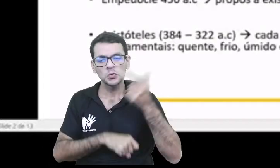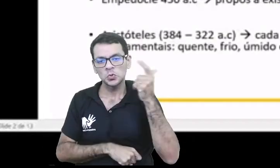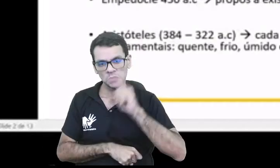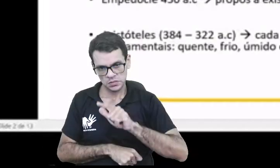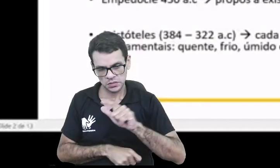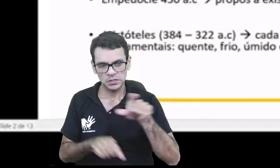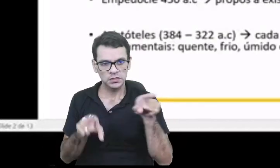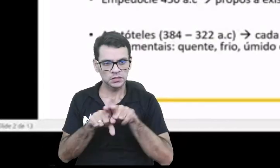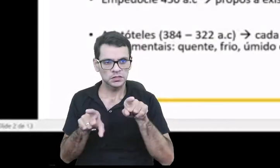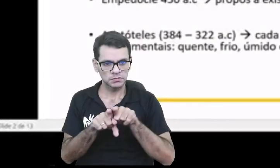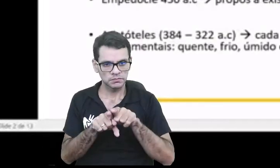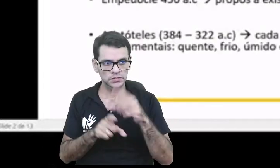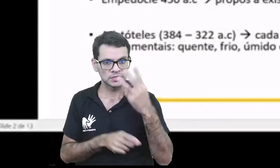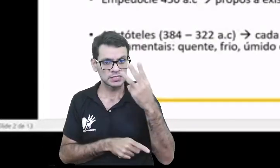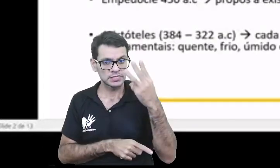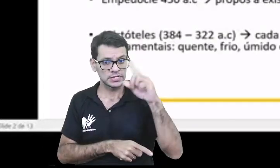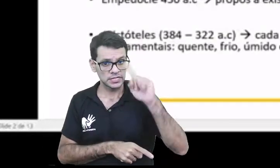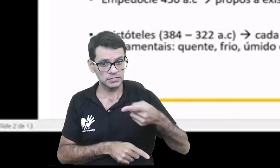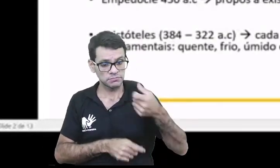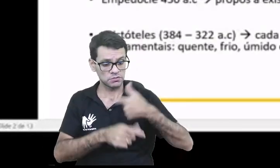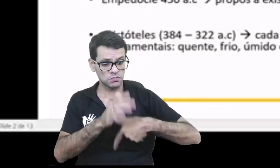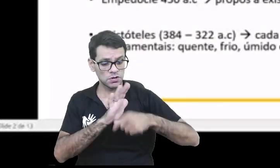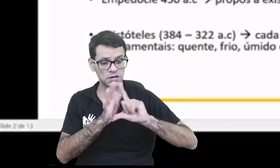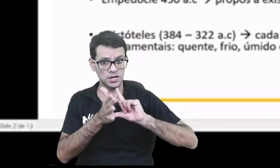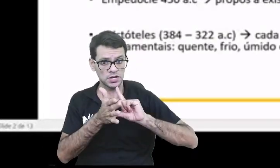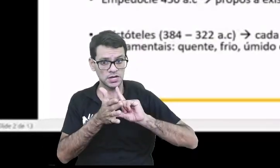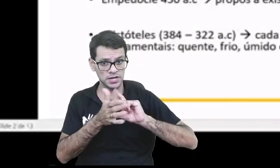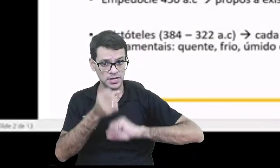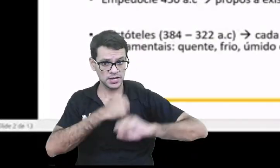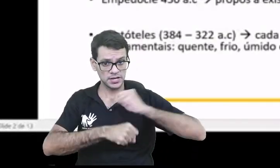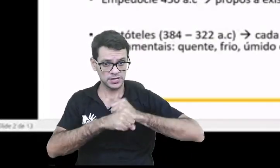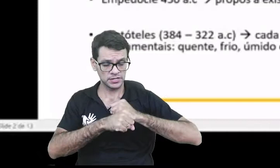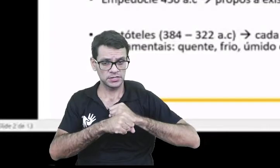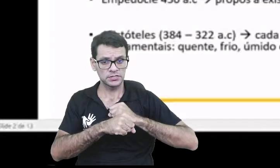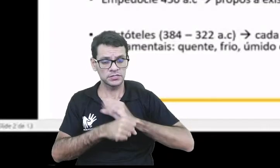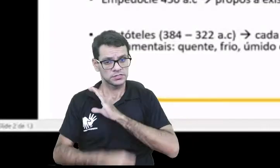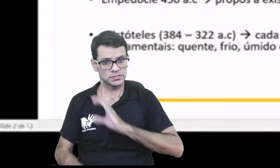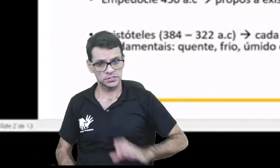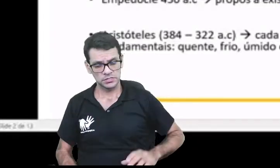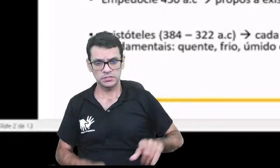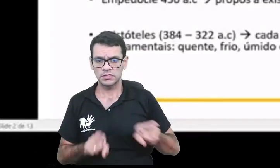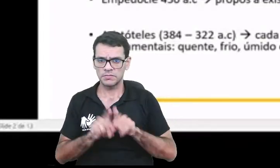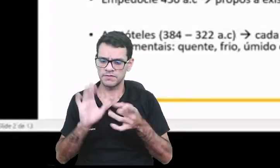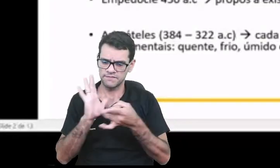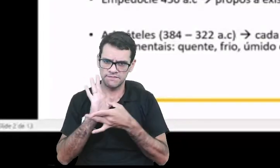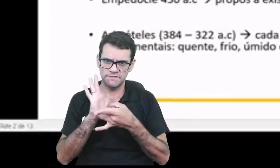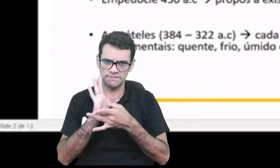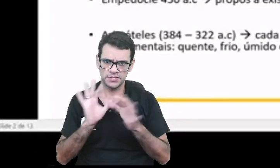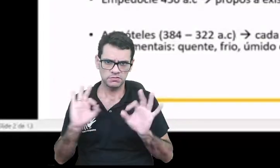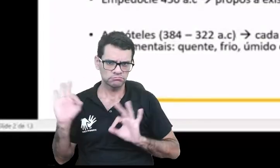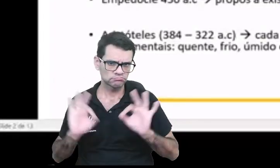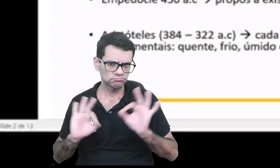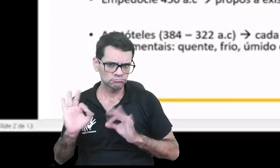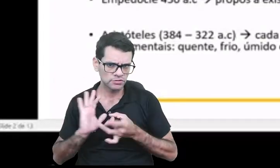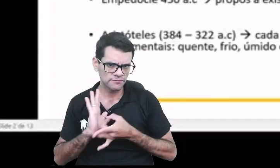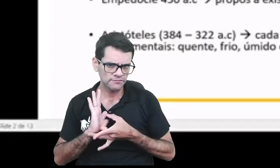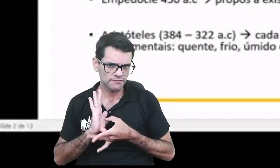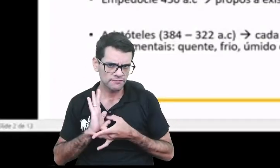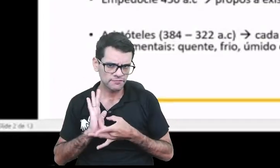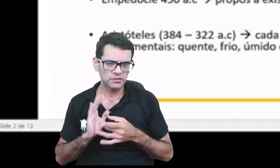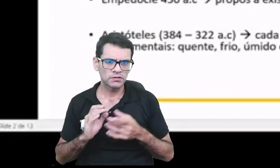Em 3.000 anos antes de Cristo também já conseguia manipular o vidro, né? Que foi tudo, a maior parte